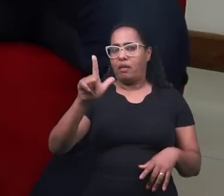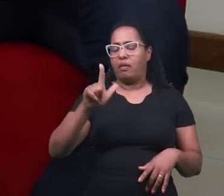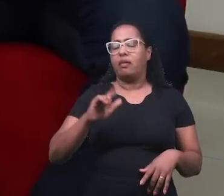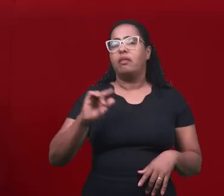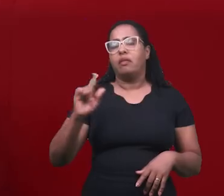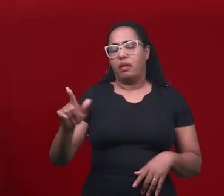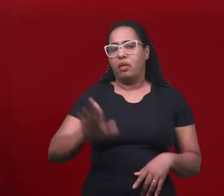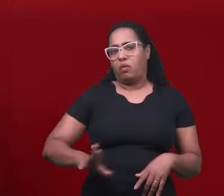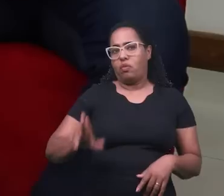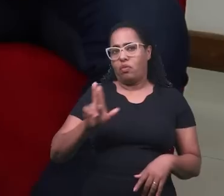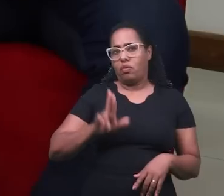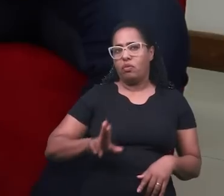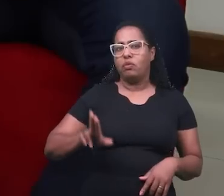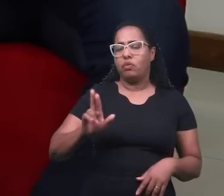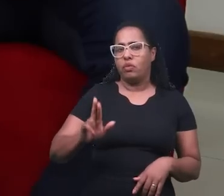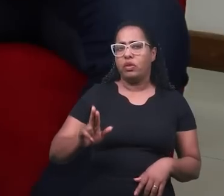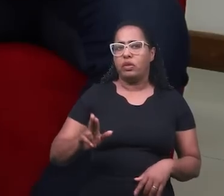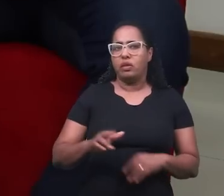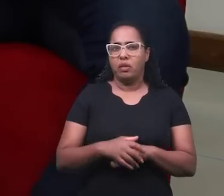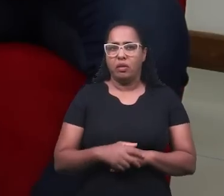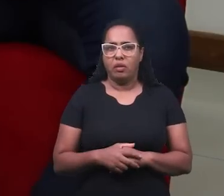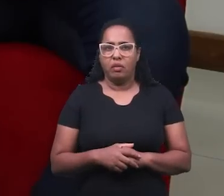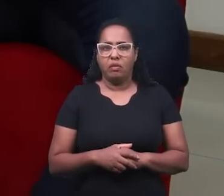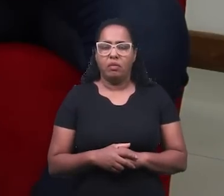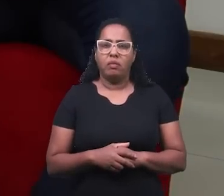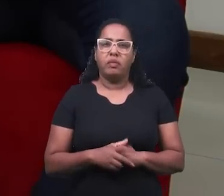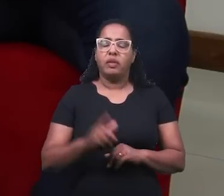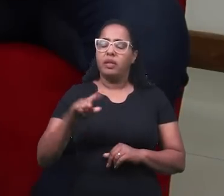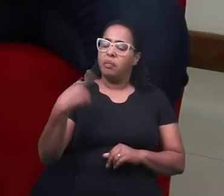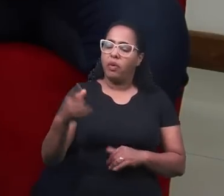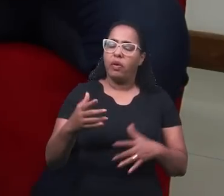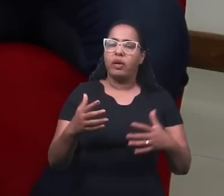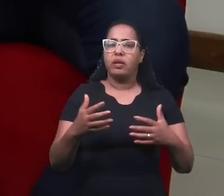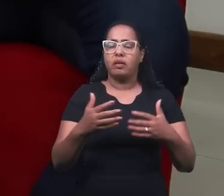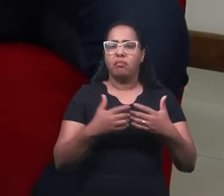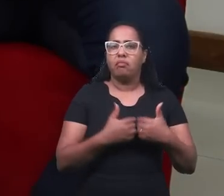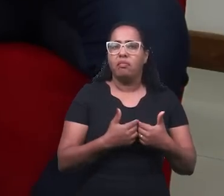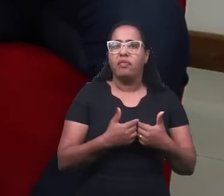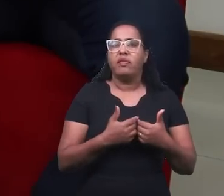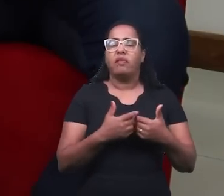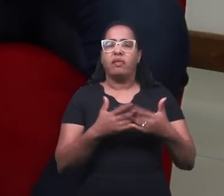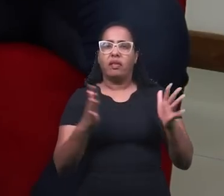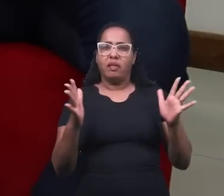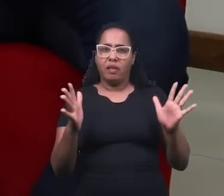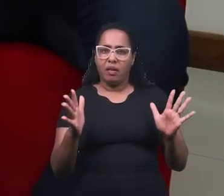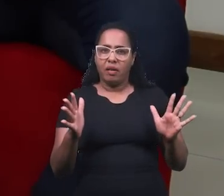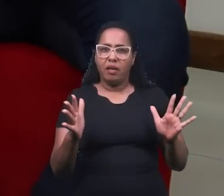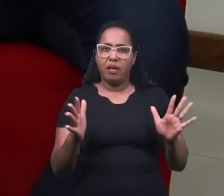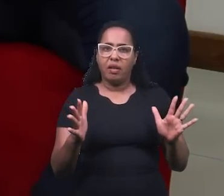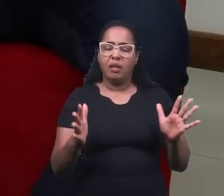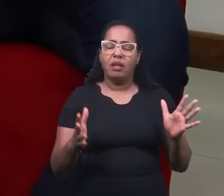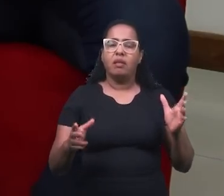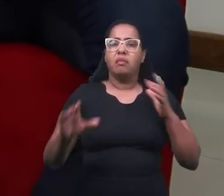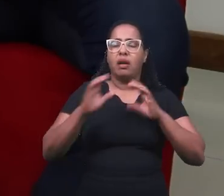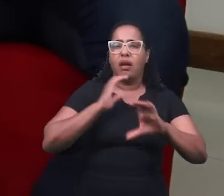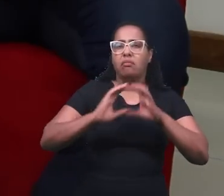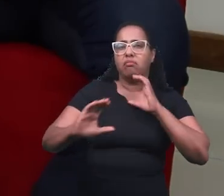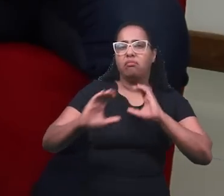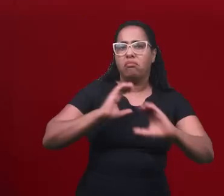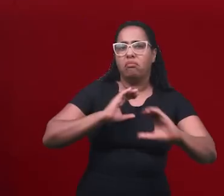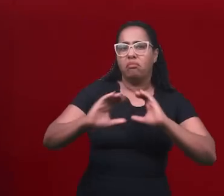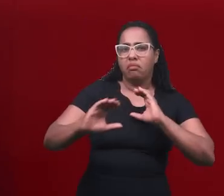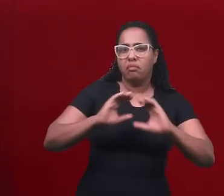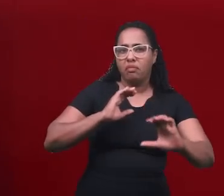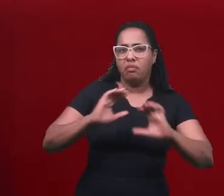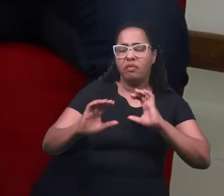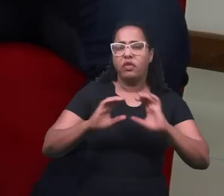língua, pastor. Eu acho que depois que você tem acesso a isso, as portas se abrem, até mesmo para você... poder estar se